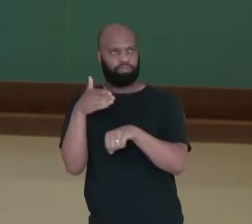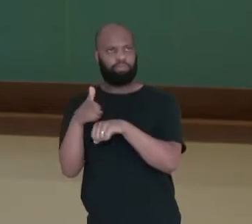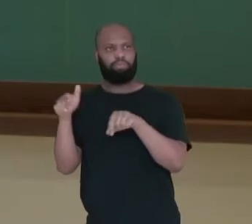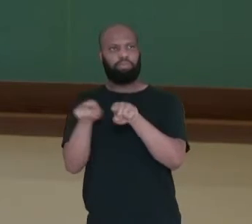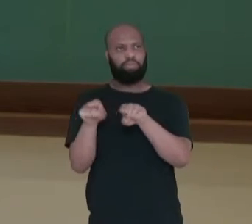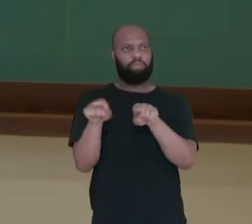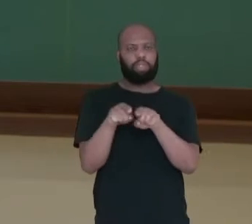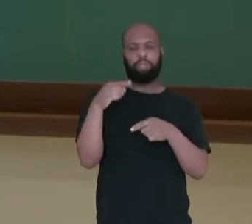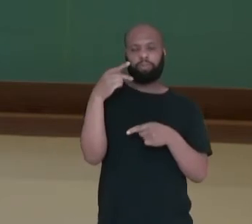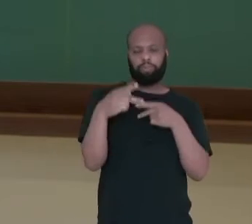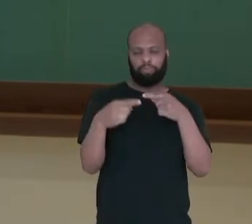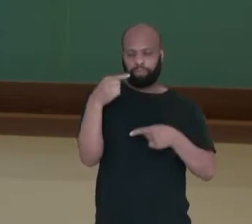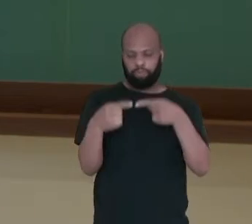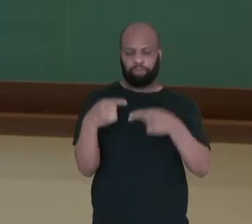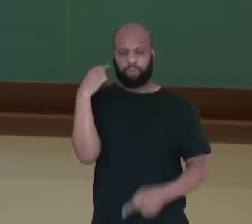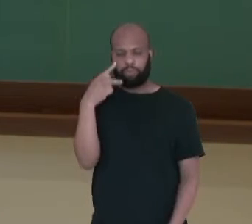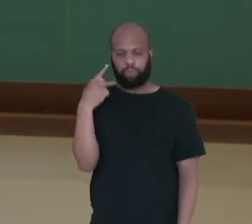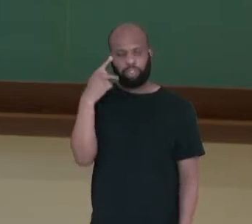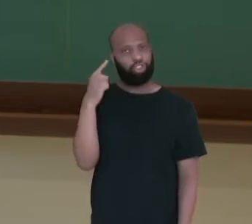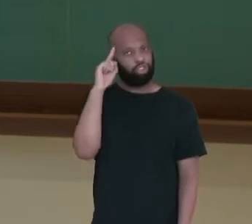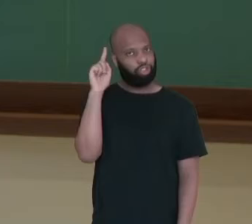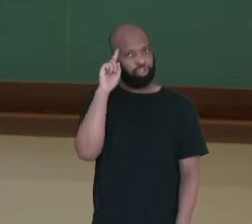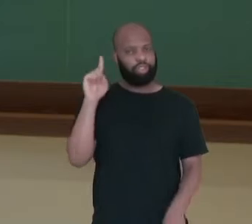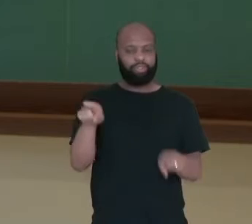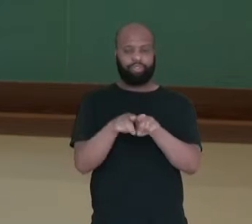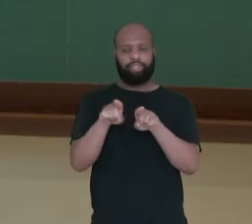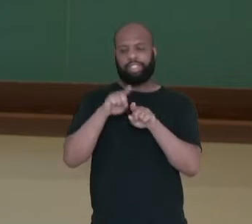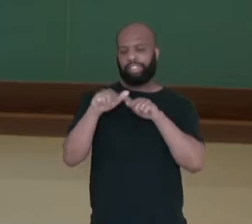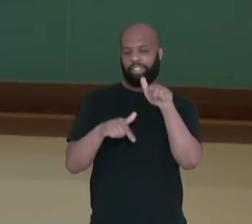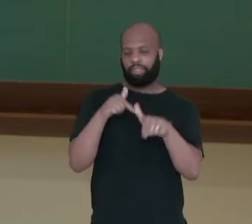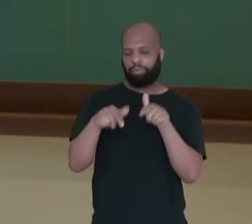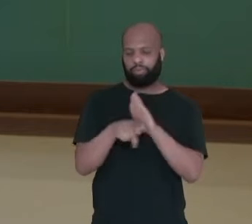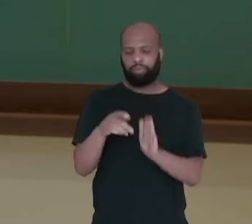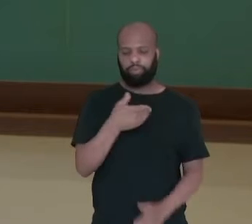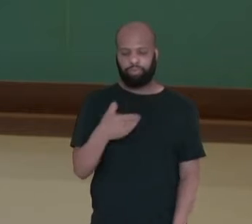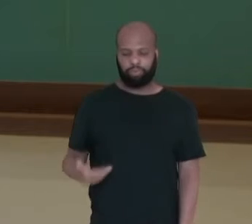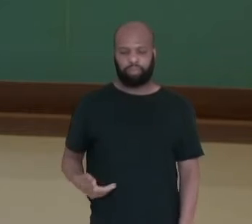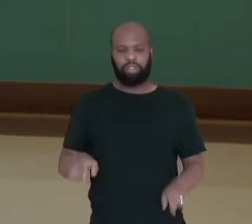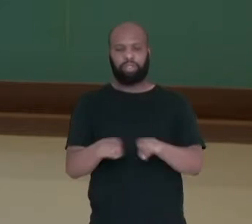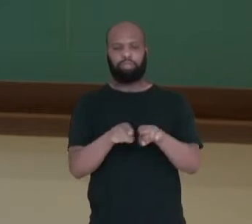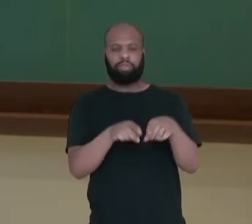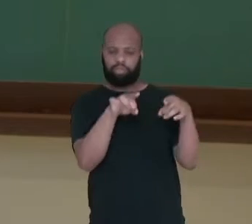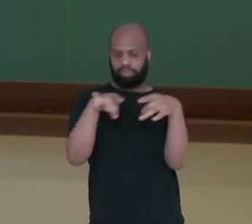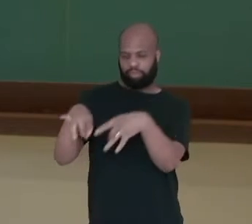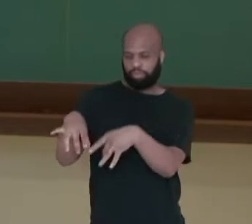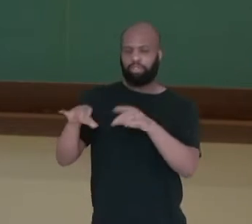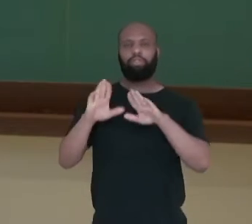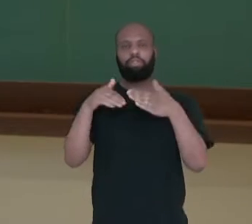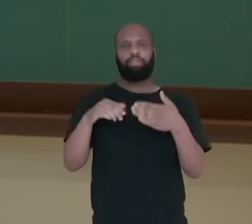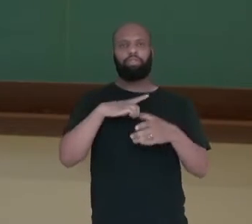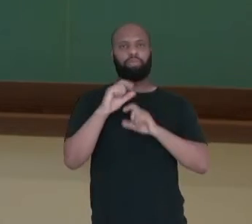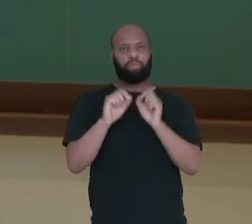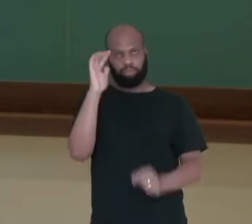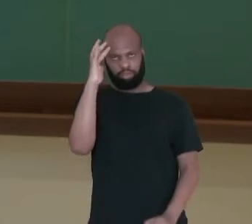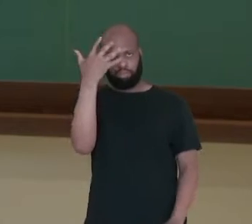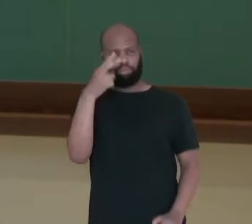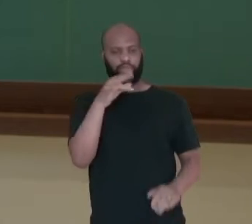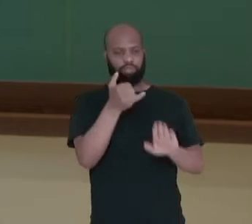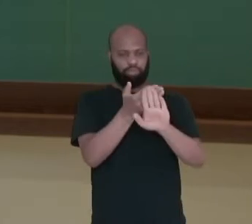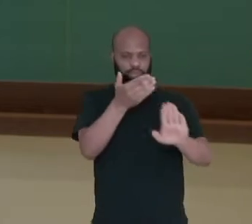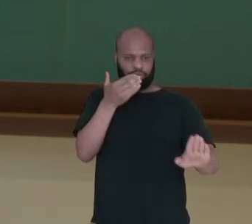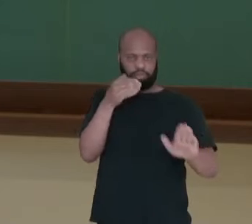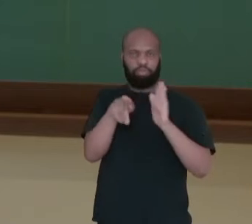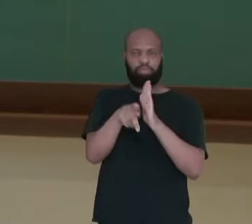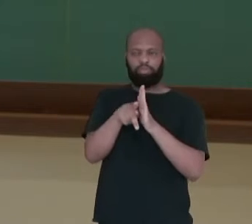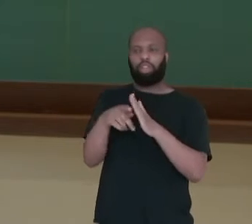a política no seu dia a dia, teve cargos no governo, acabou sendo destituído e resolve se recolher em